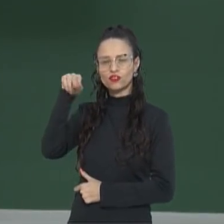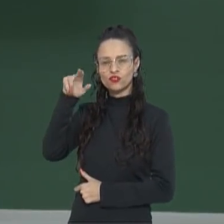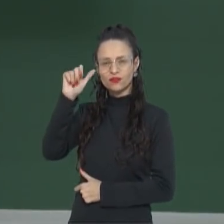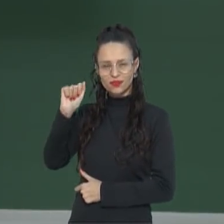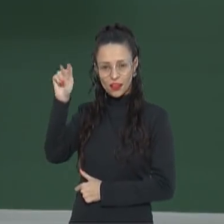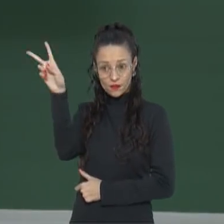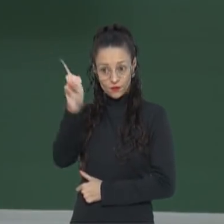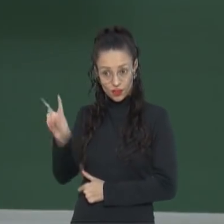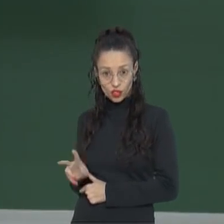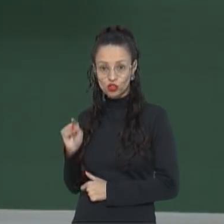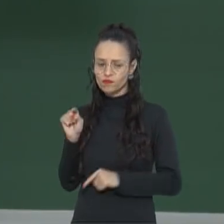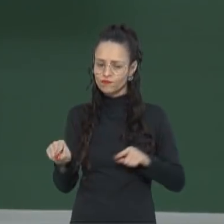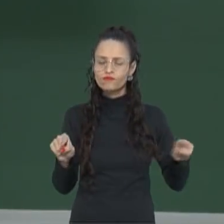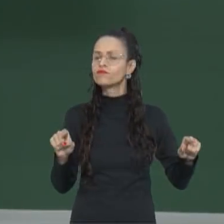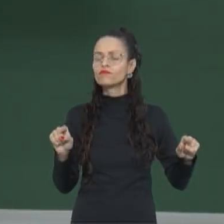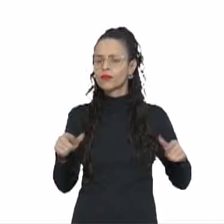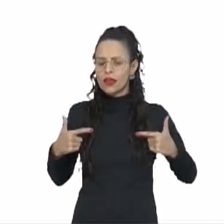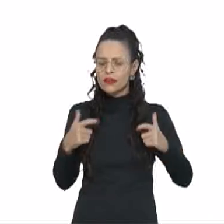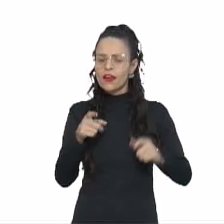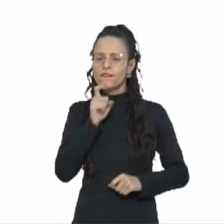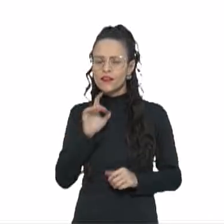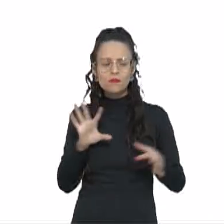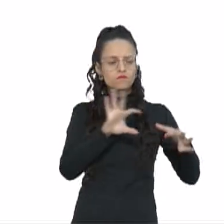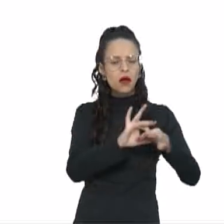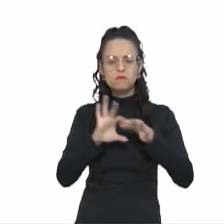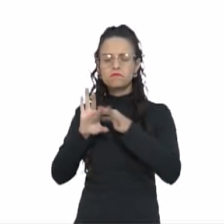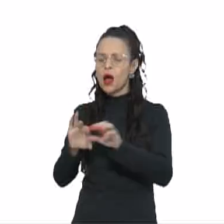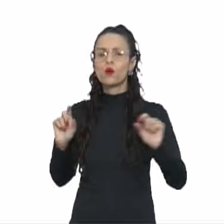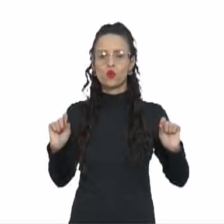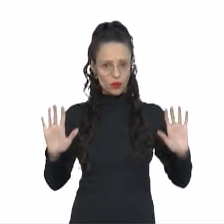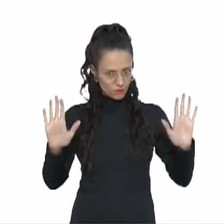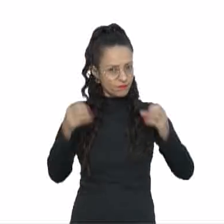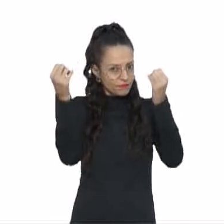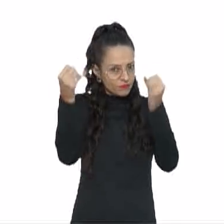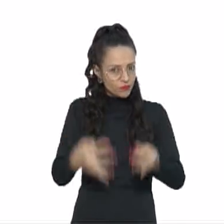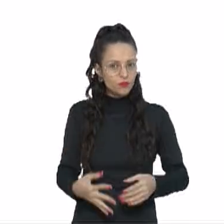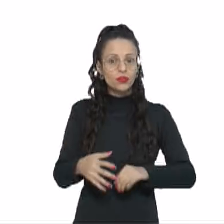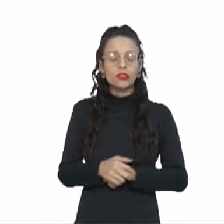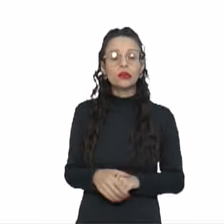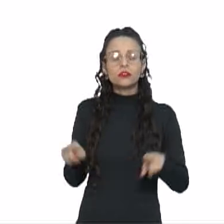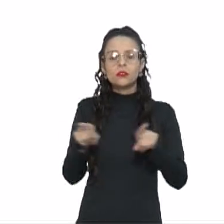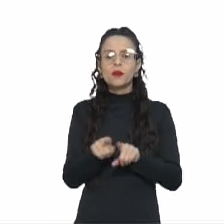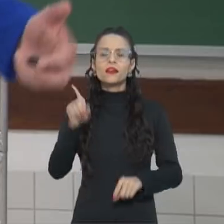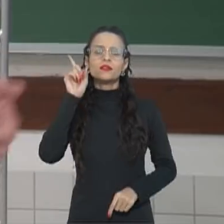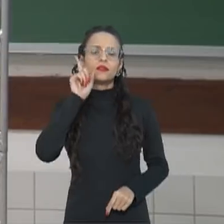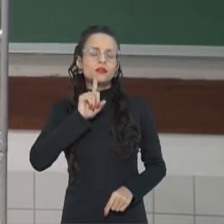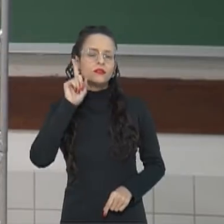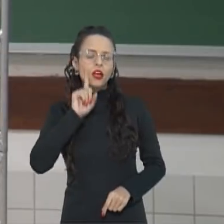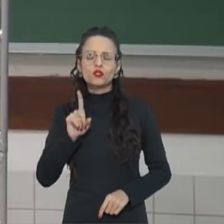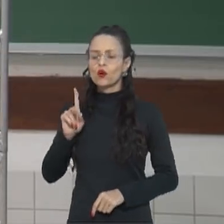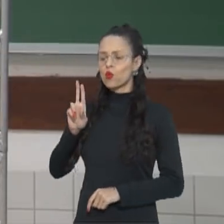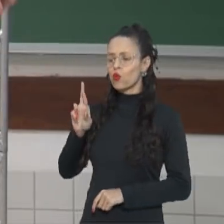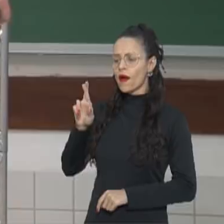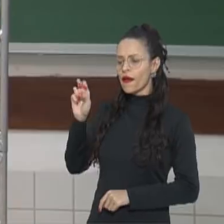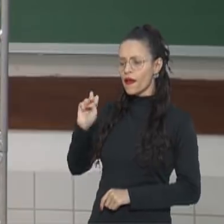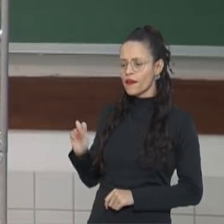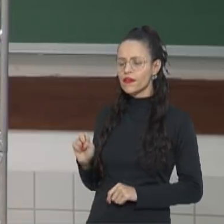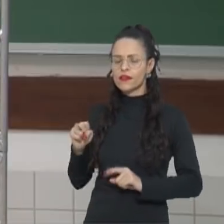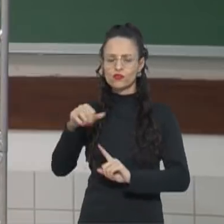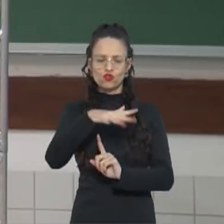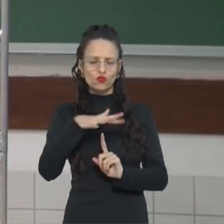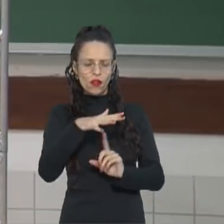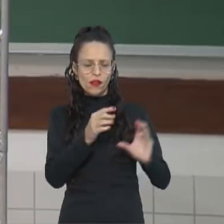ainda, verificar a presença dos Estados Unidos e da União Soviética nesses confrontos. Como que eles participaram?